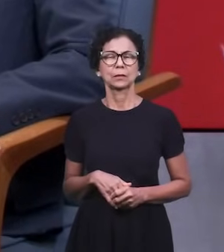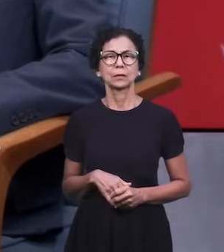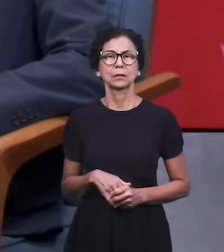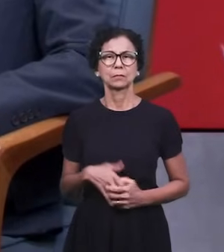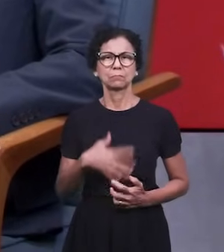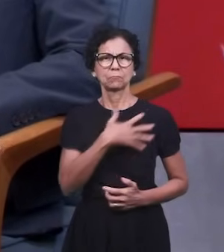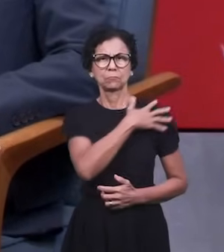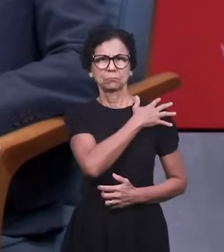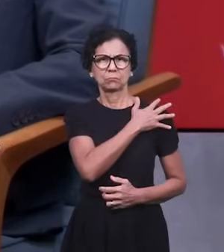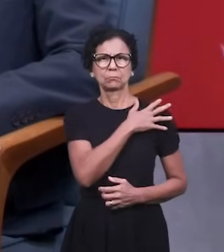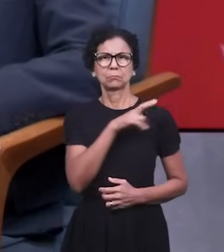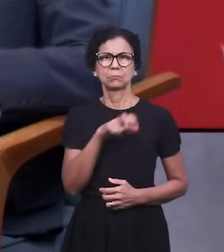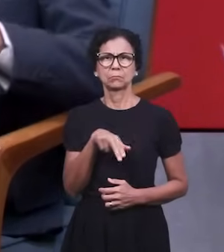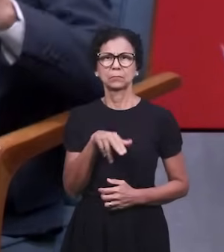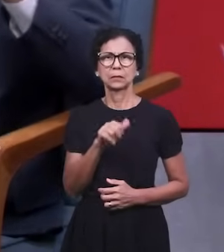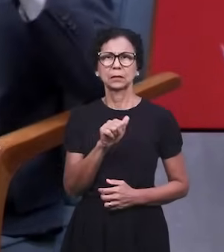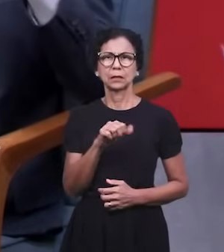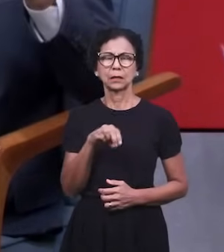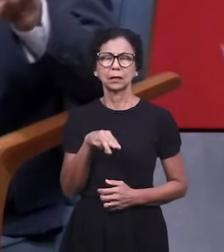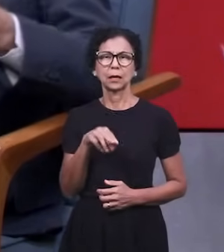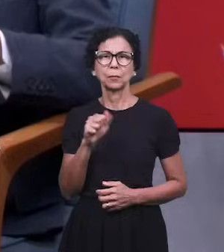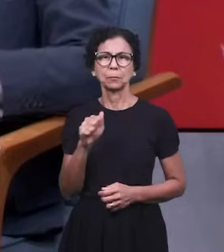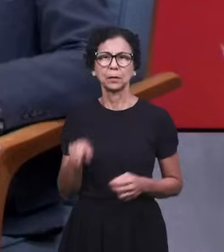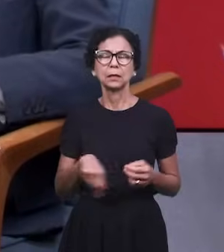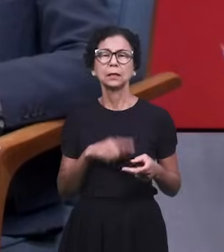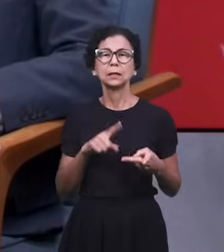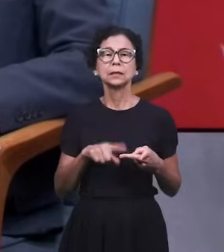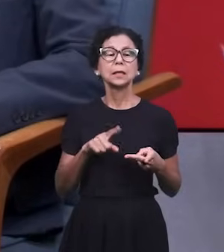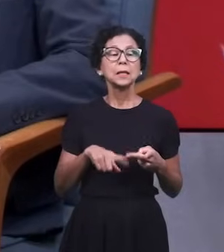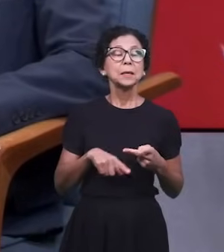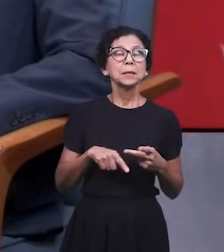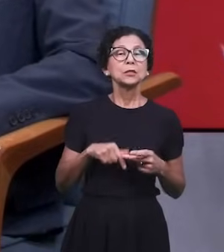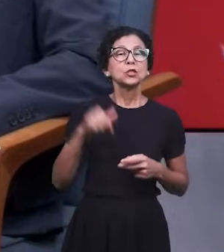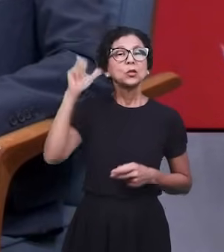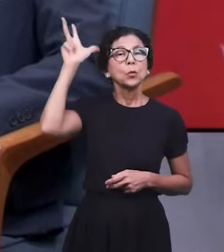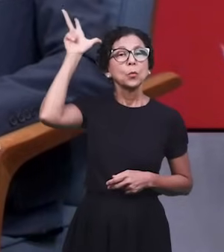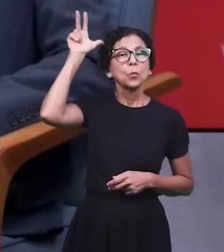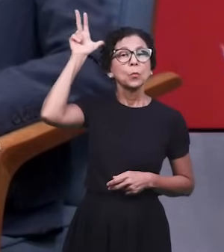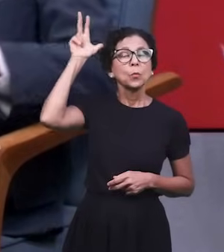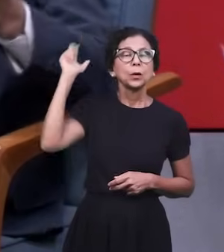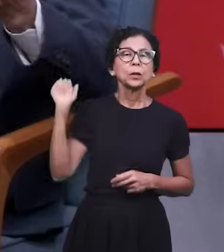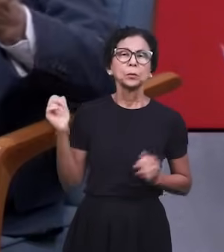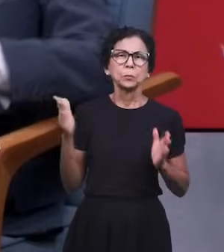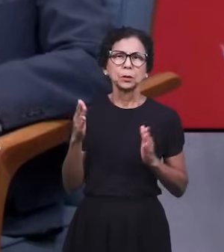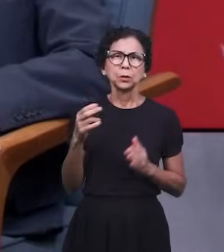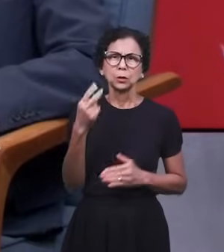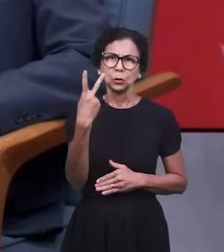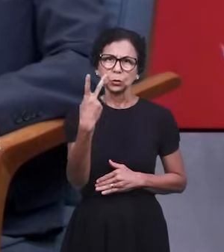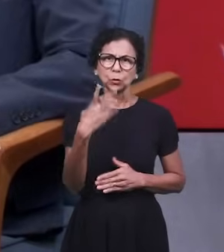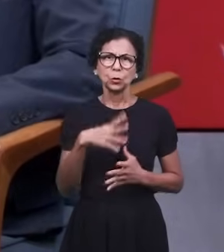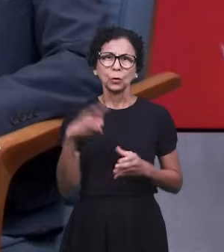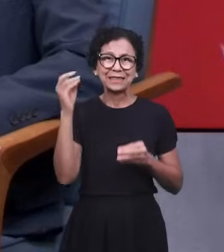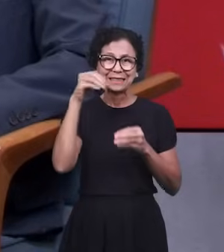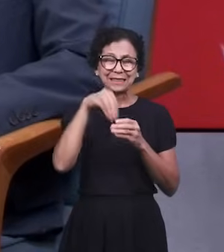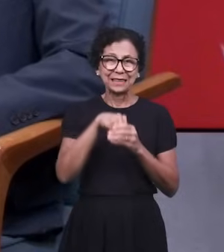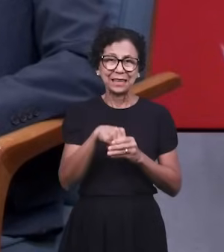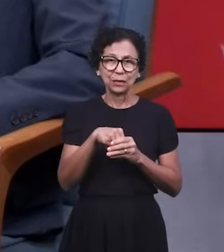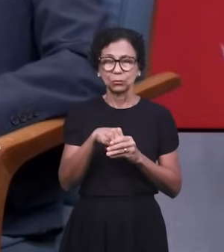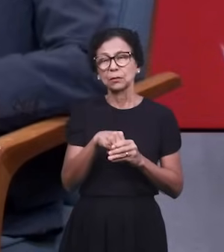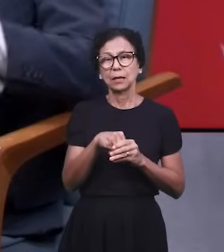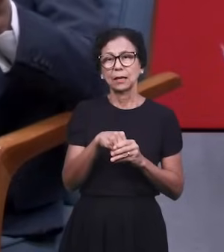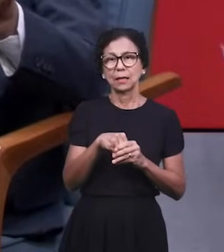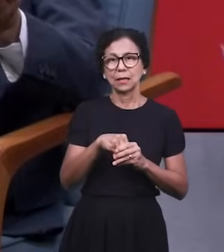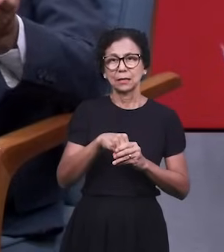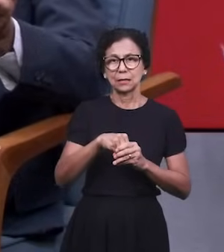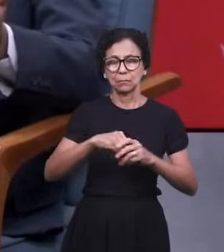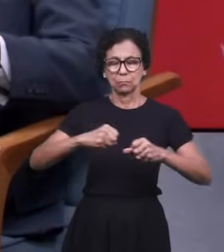tudo aquilo que é presente, das coisas das melhores possíveis, tudo, para dar de presente a Eliseu. E Eliseu então